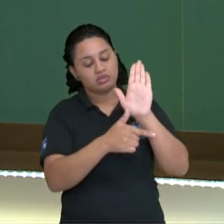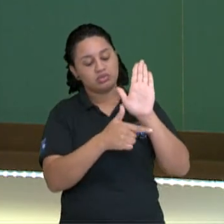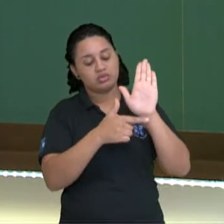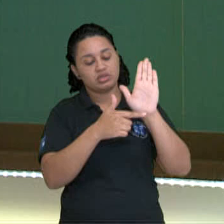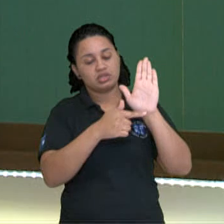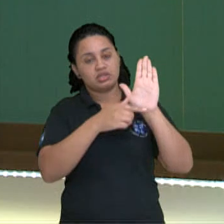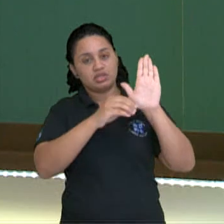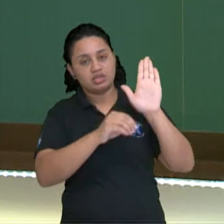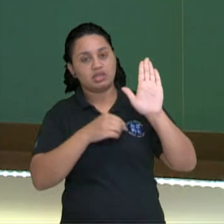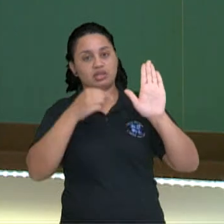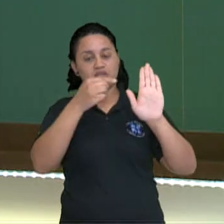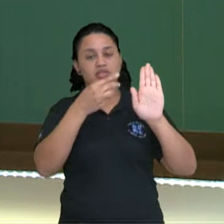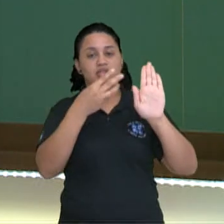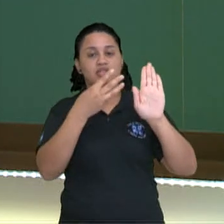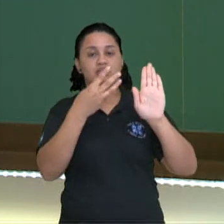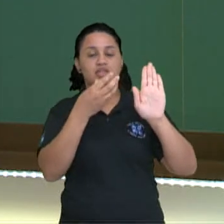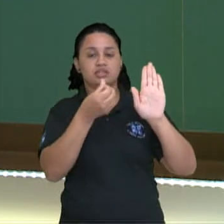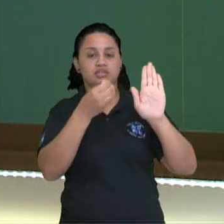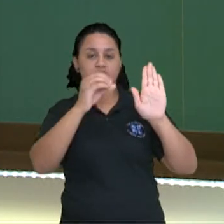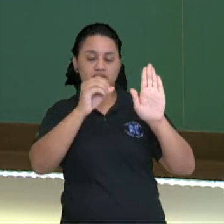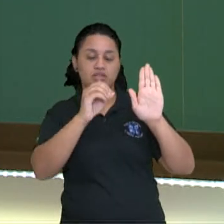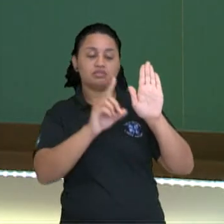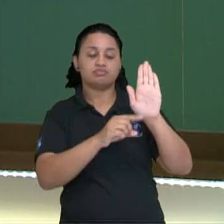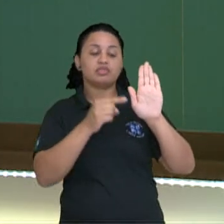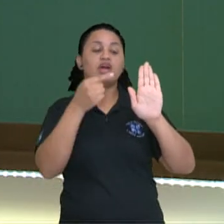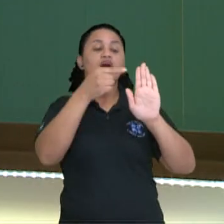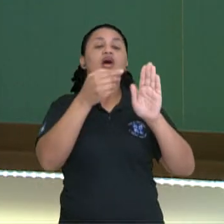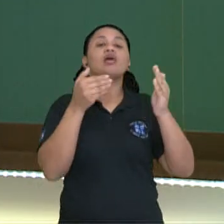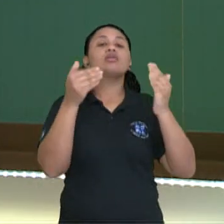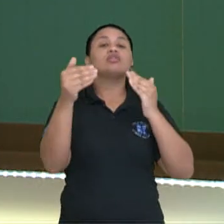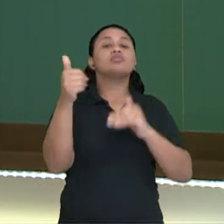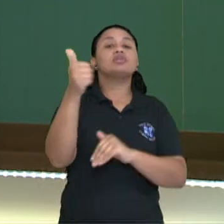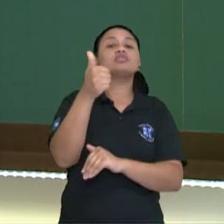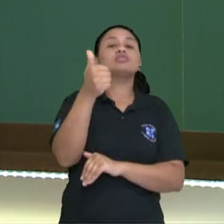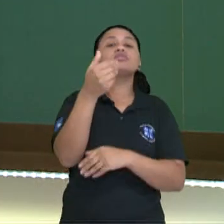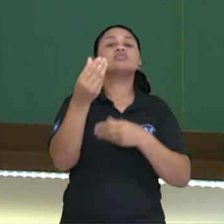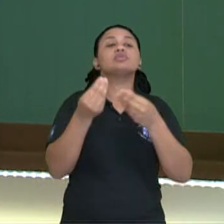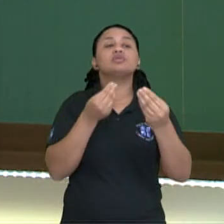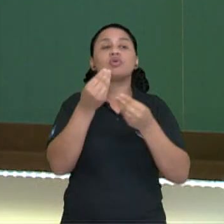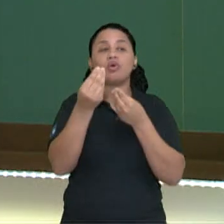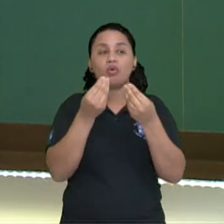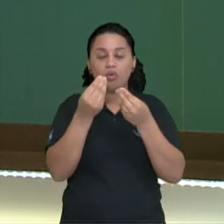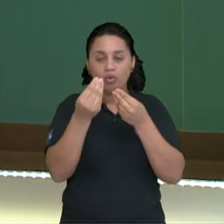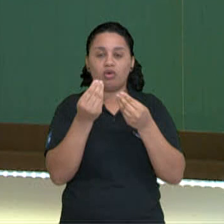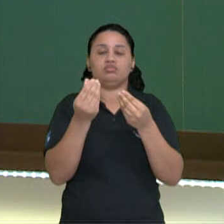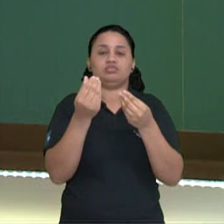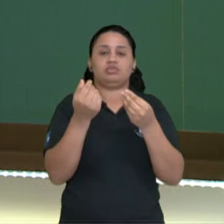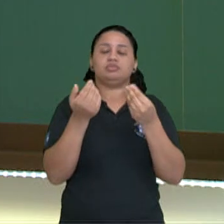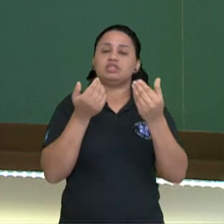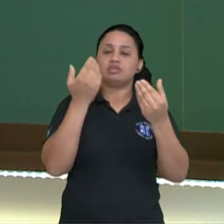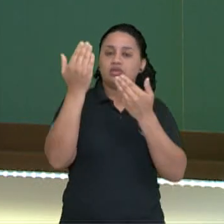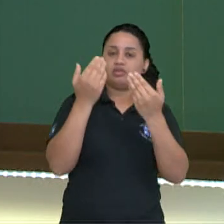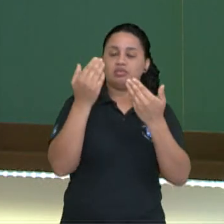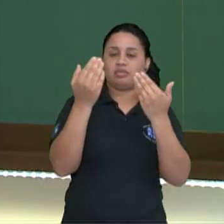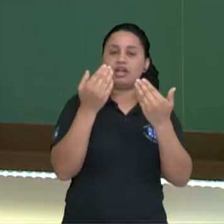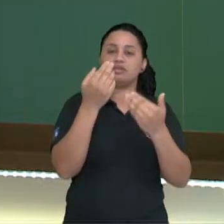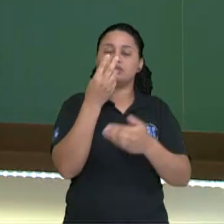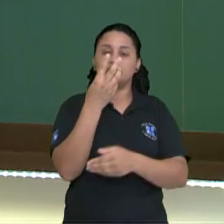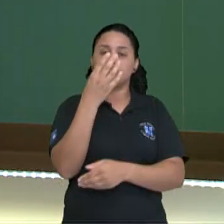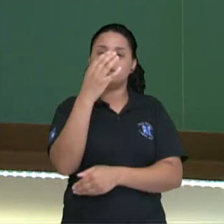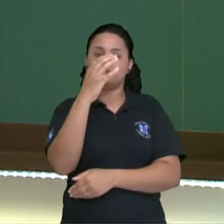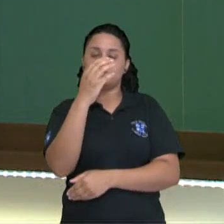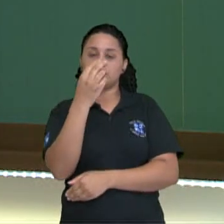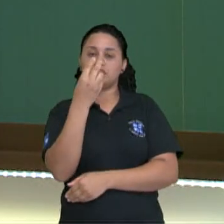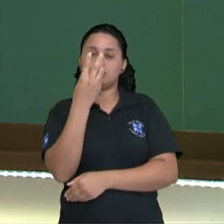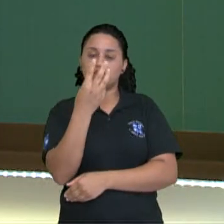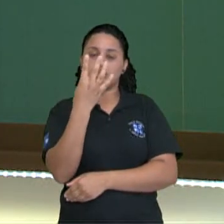graus. Faço a redução desse ângulo ao primeiro quadrante. Como? Comparando o ângulo de 340 com o